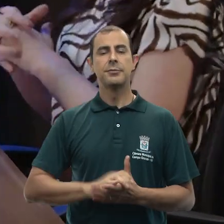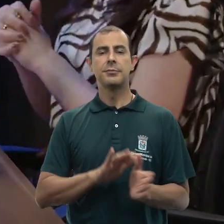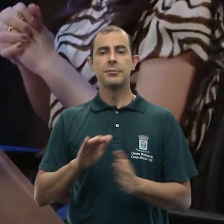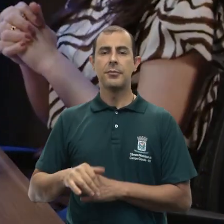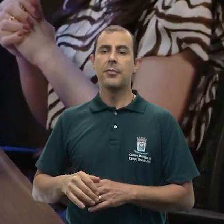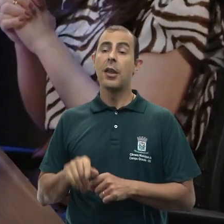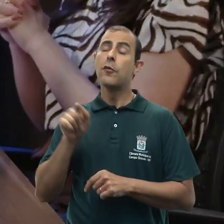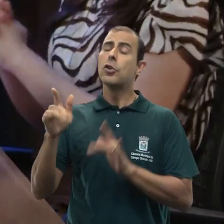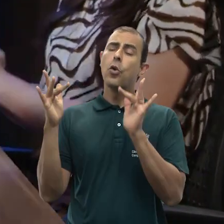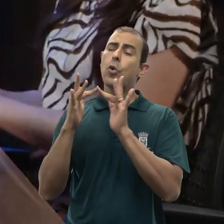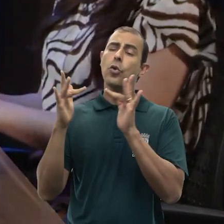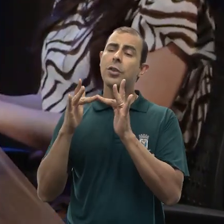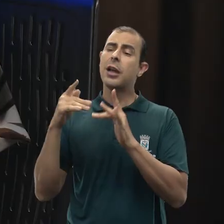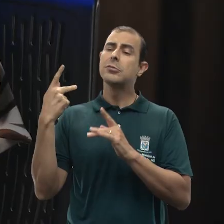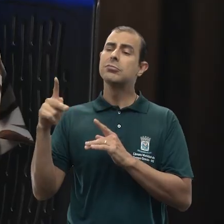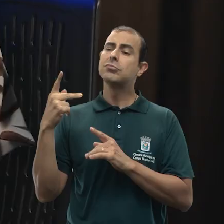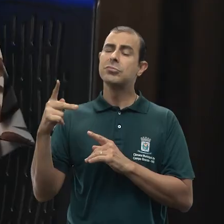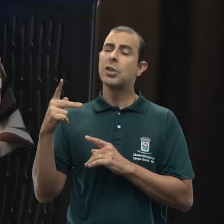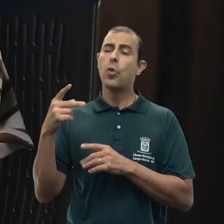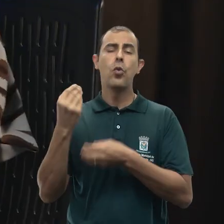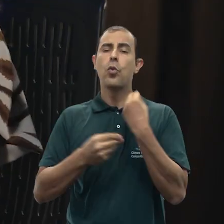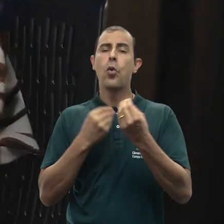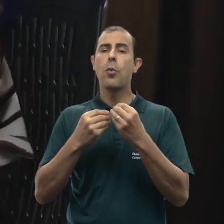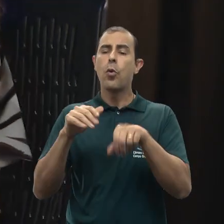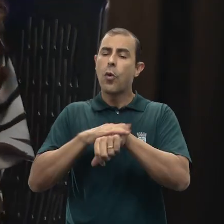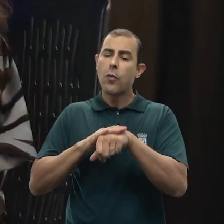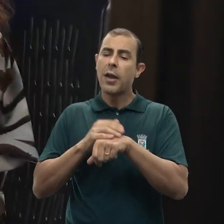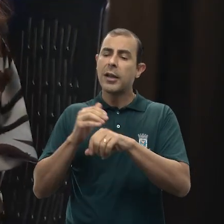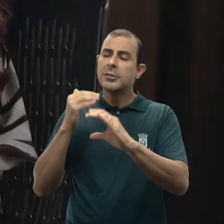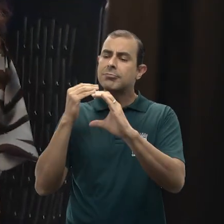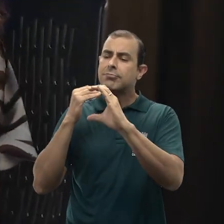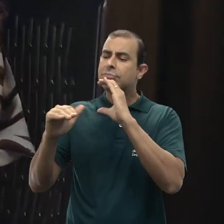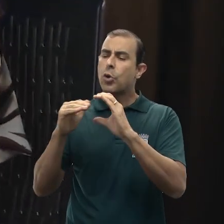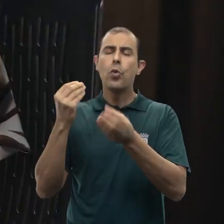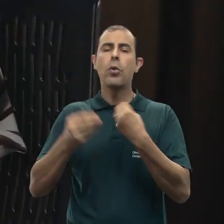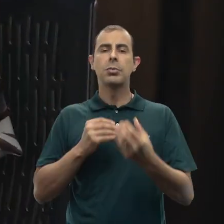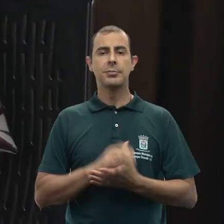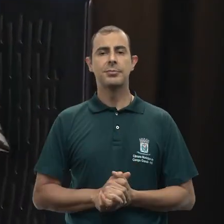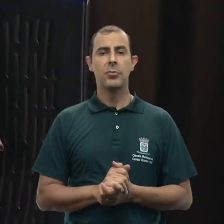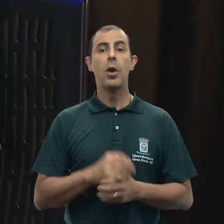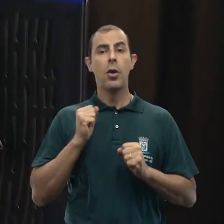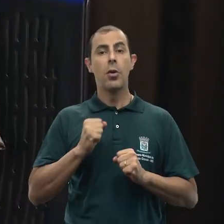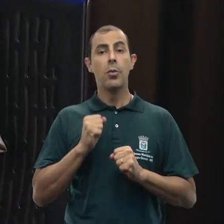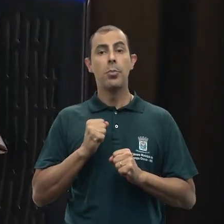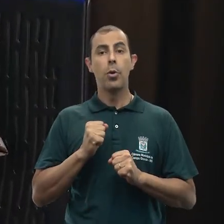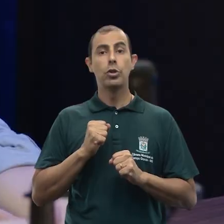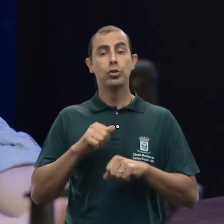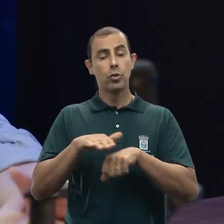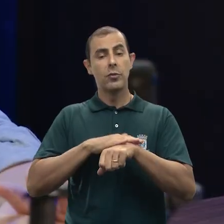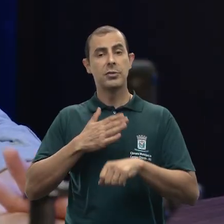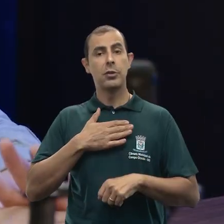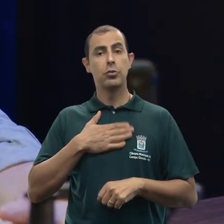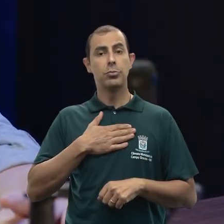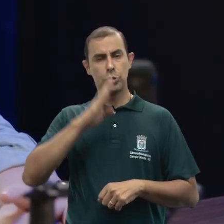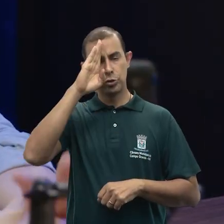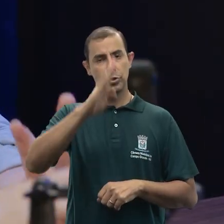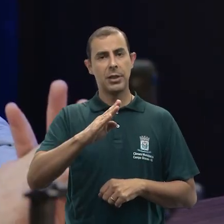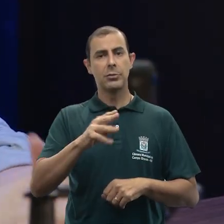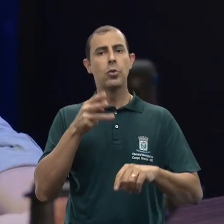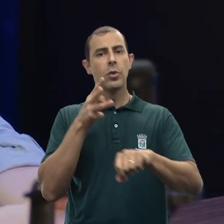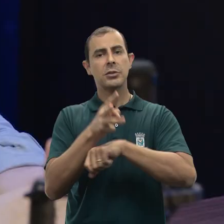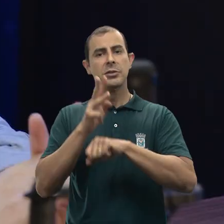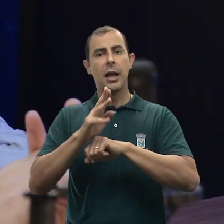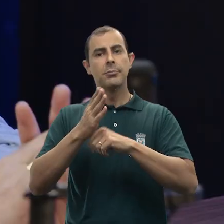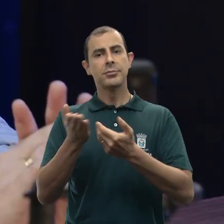entrar em contato com o seu mandato, falar com o vereador Maicon Nogueira, como que a população faz? Pode falar comigo no meu